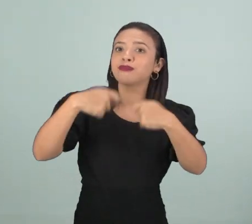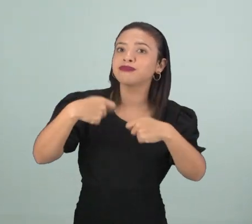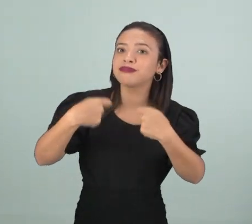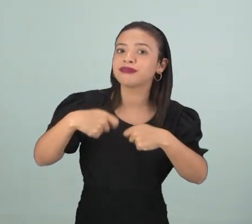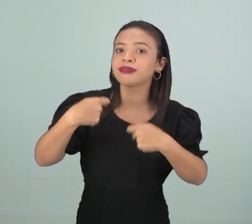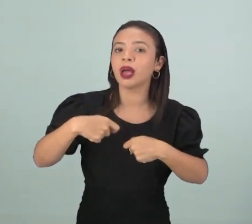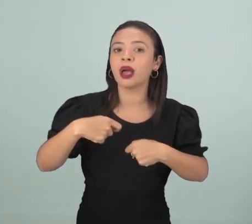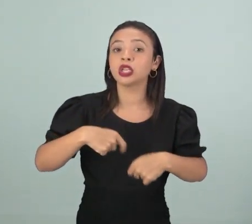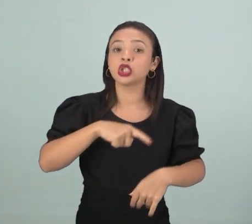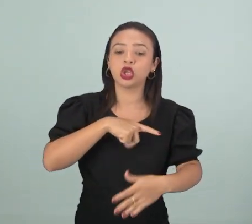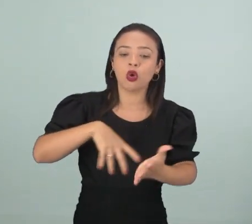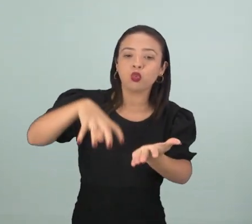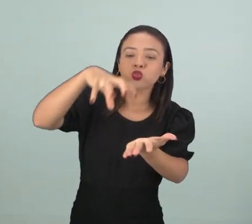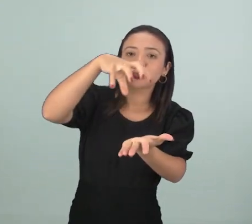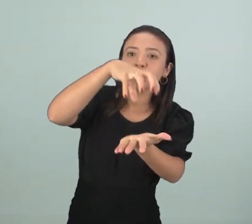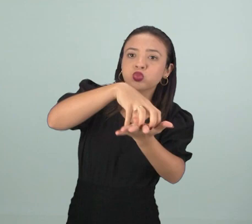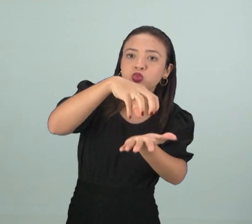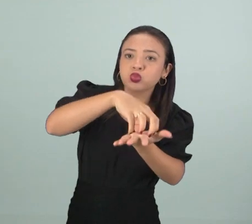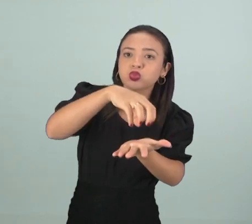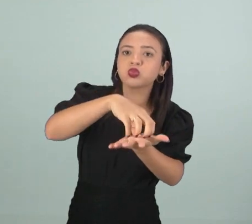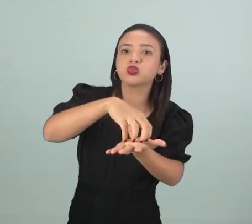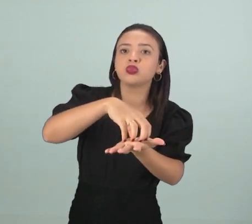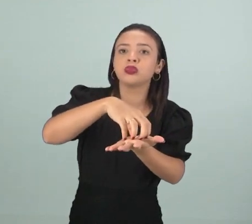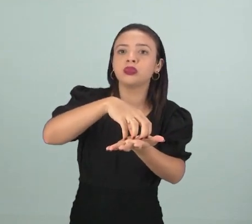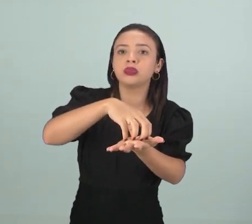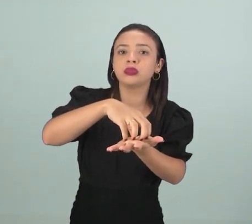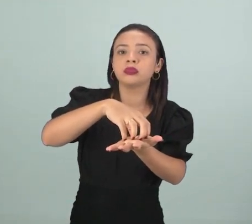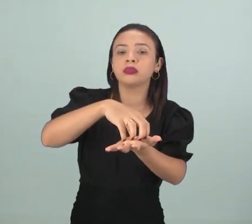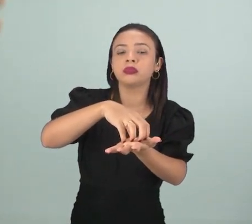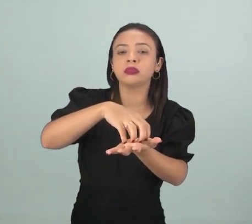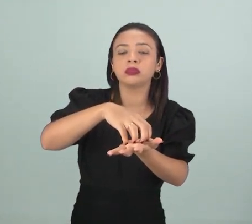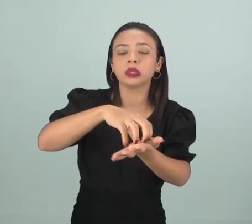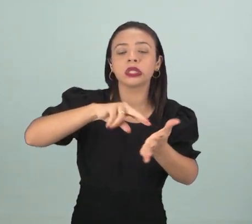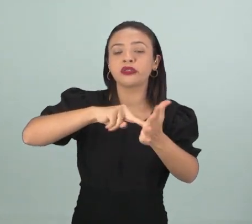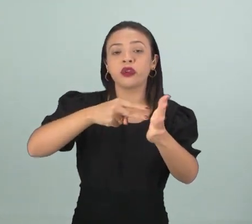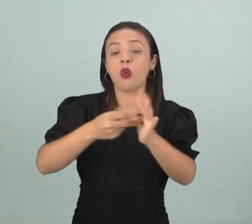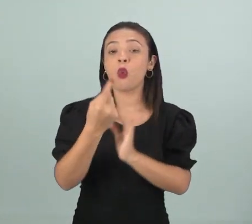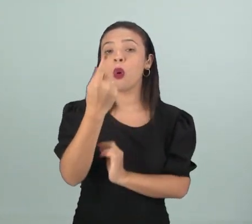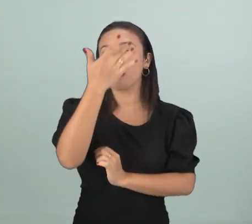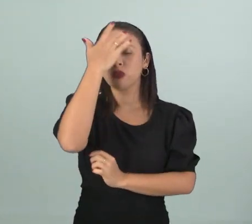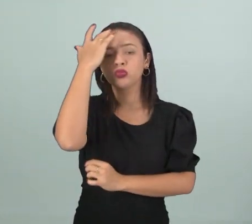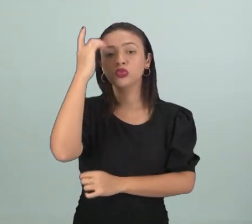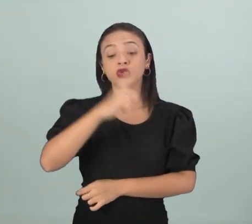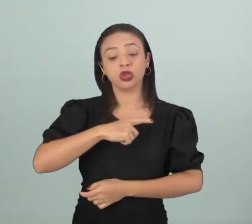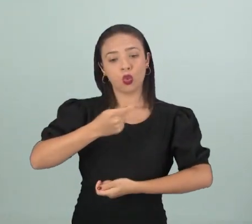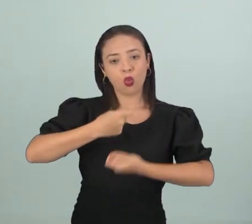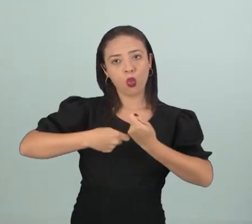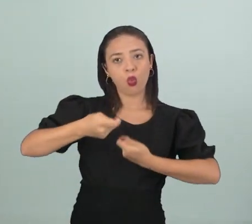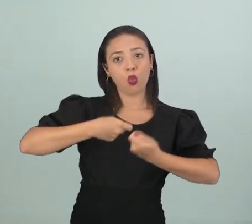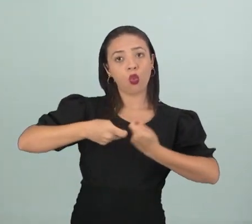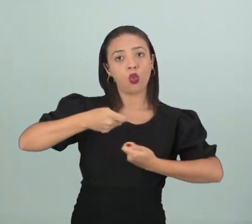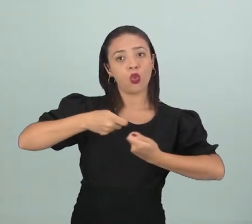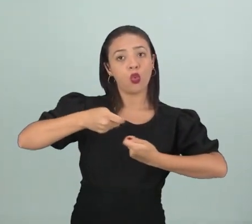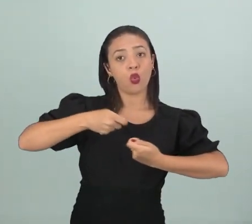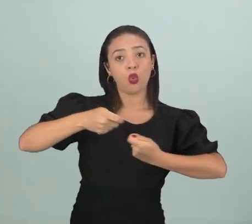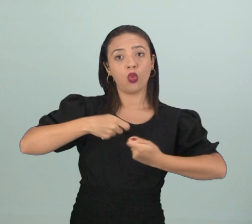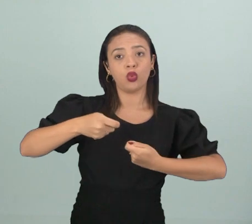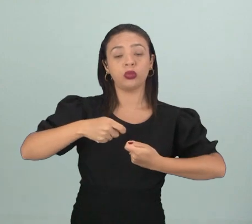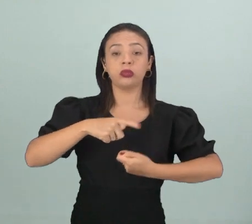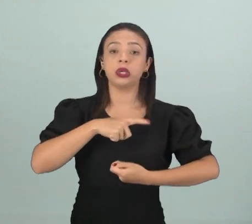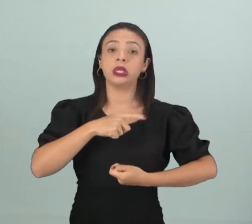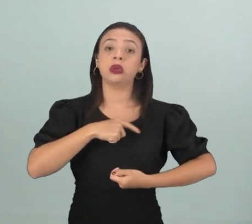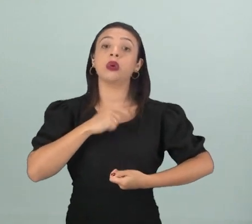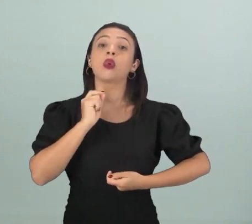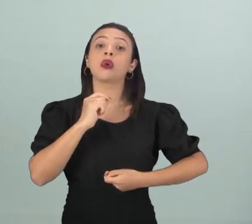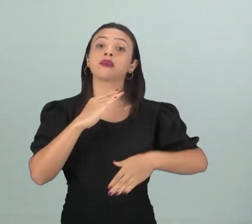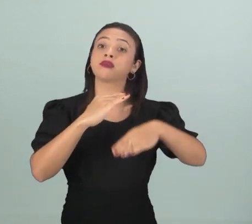de centralizar esses aspectos, de que alguém controlasse tudo isso para poder não ficar desigual